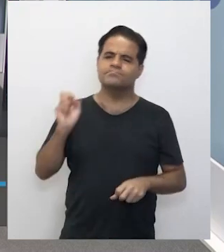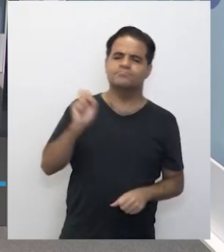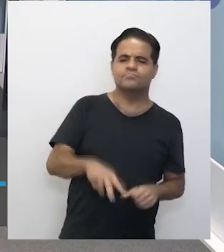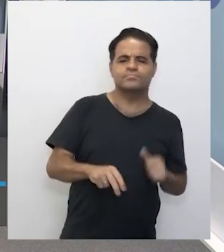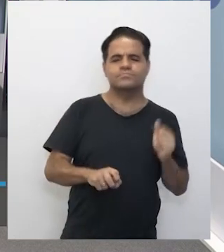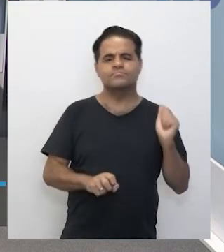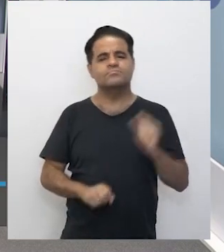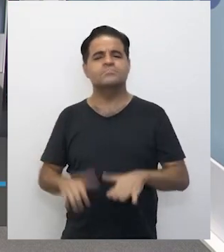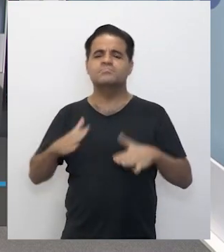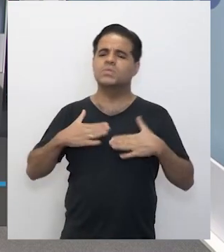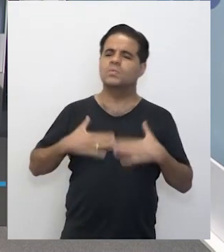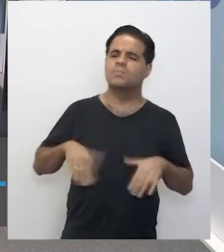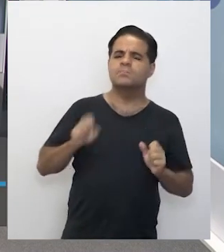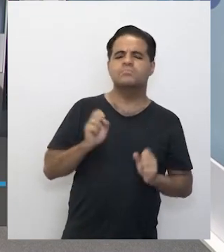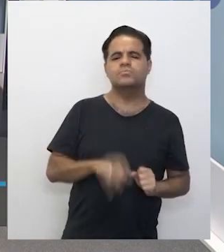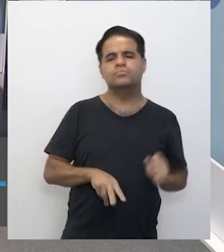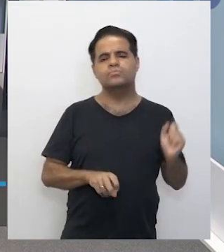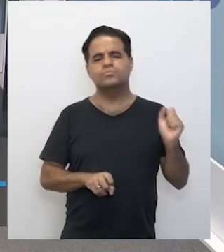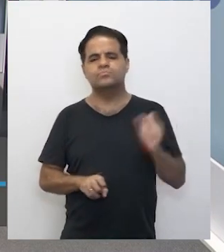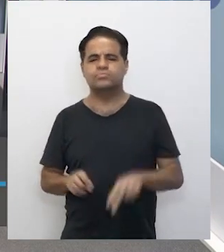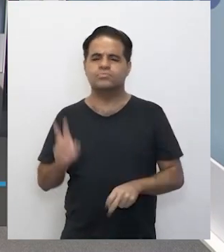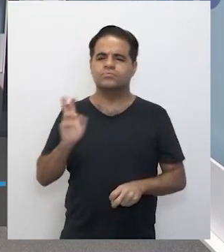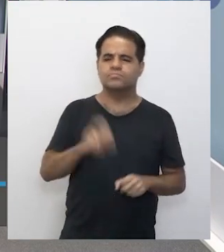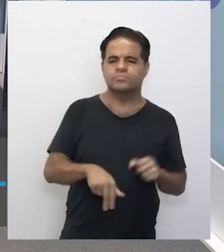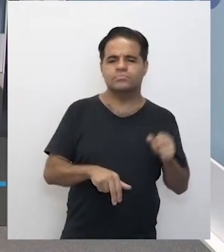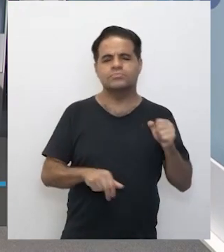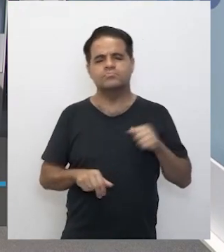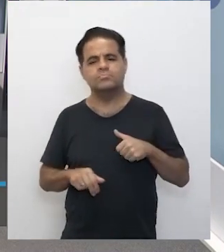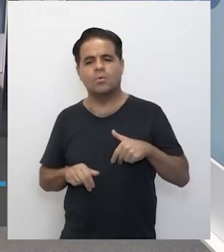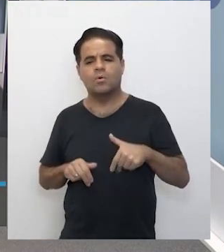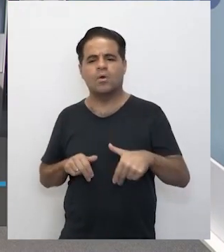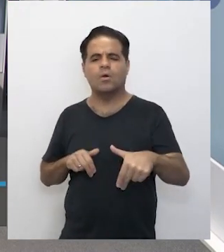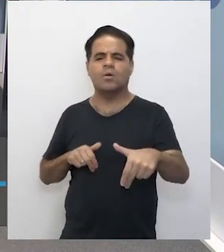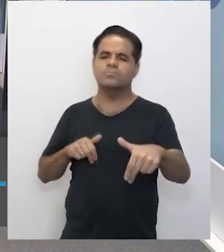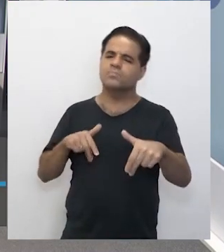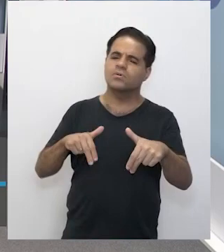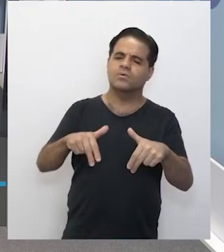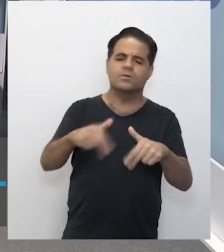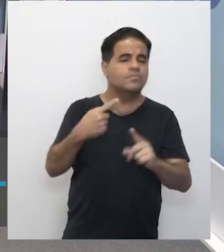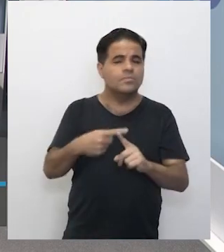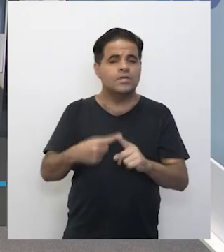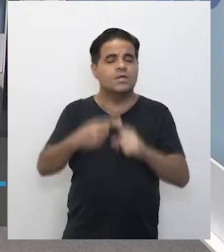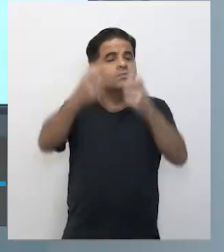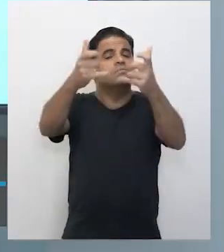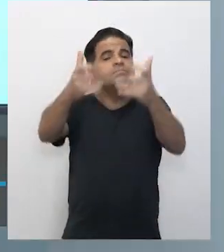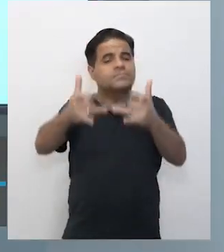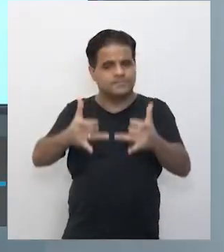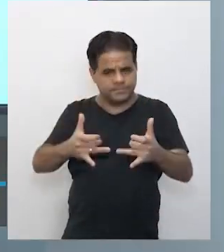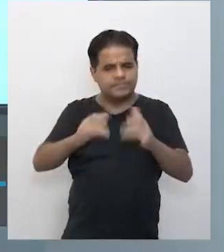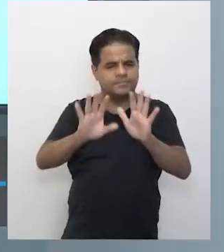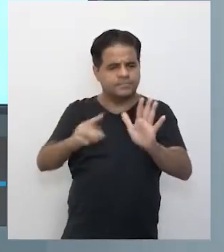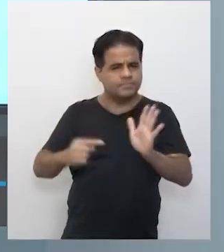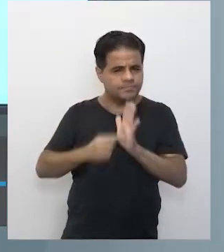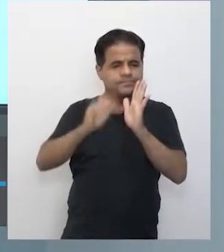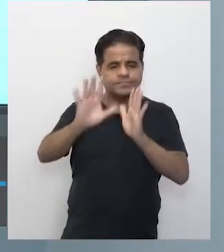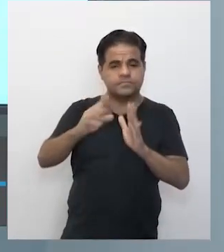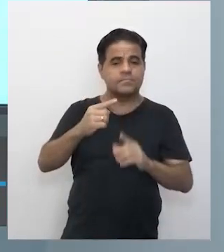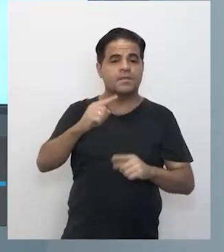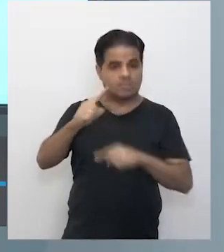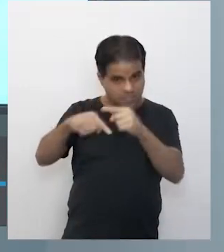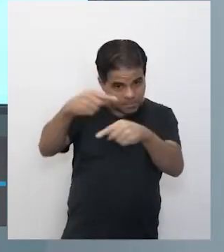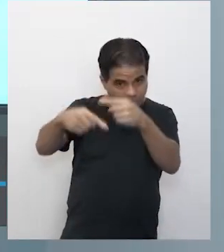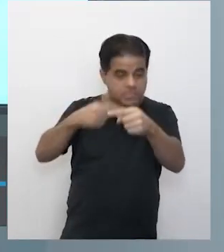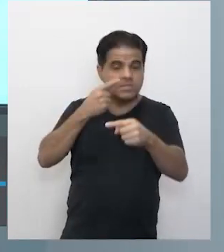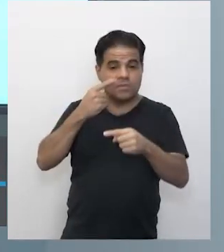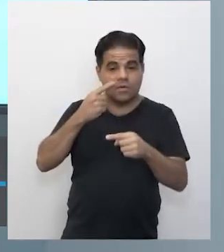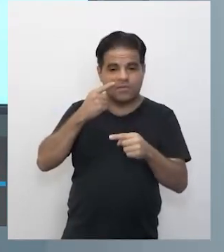bonitinho. tranquilamente. Então, por que eu estou falando desse ponto consensual agora? Porque daqui a pouco vocês vão